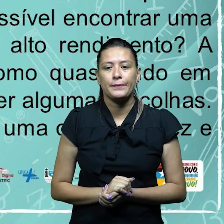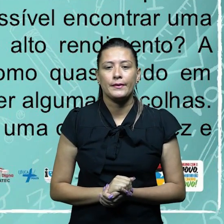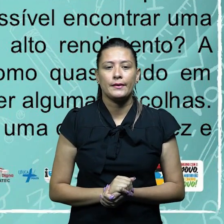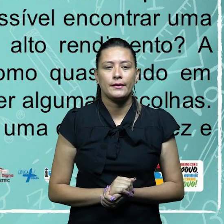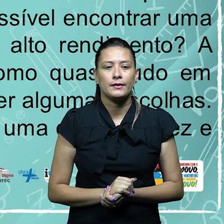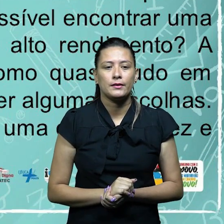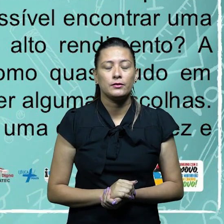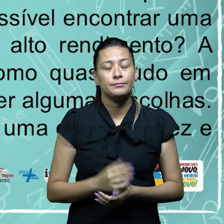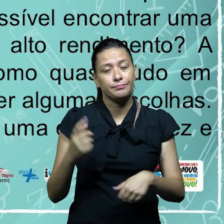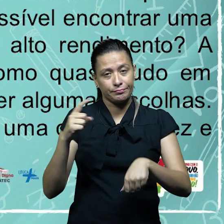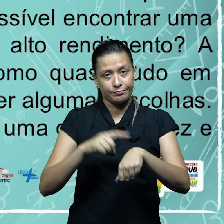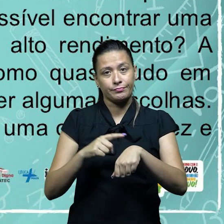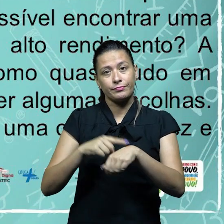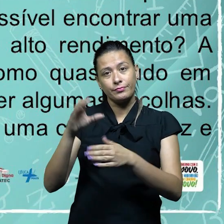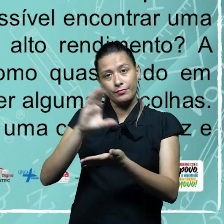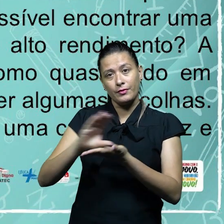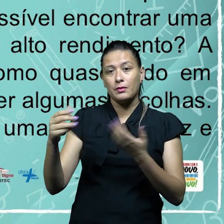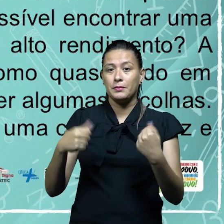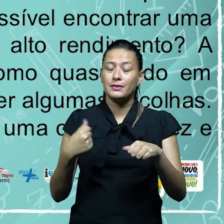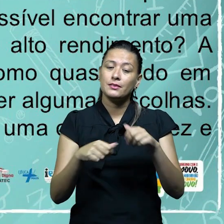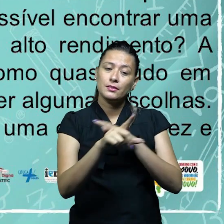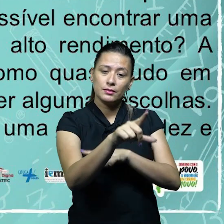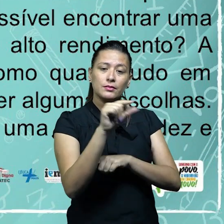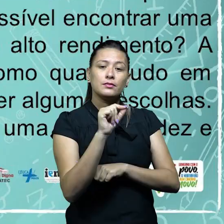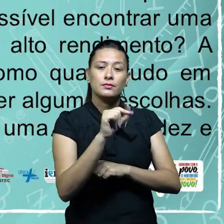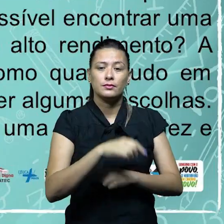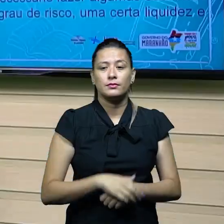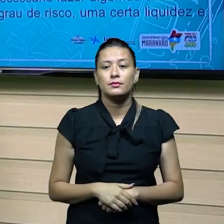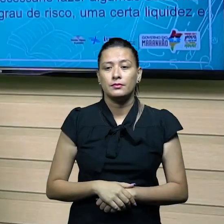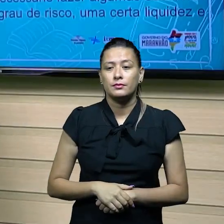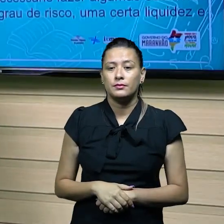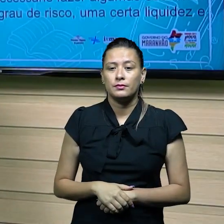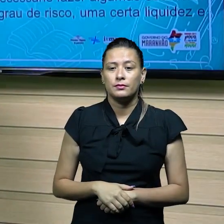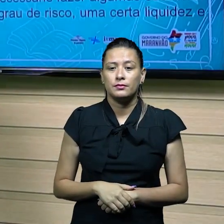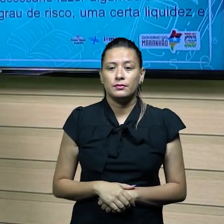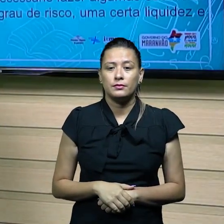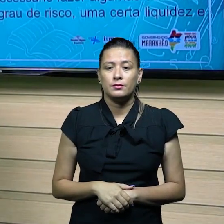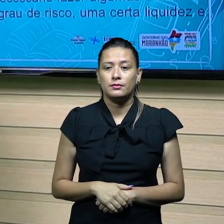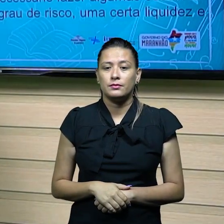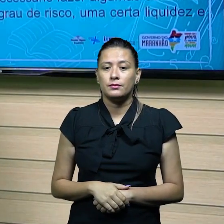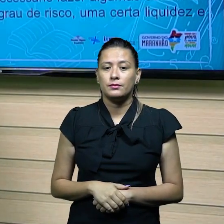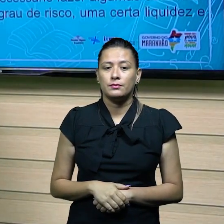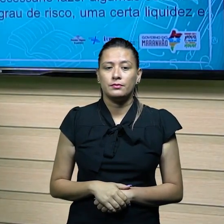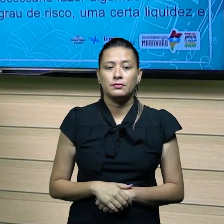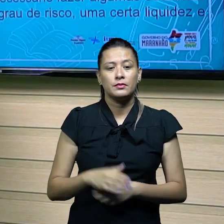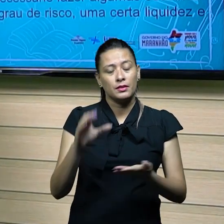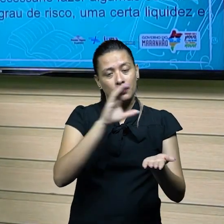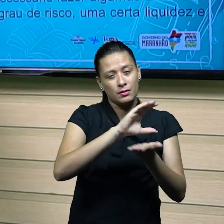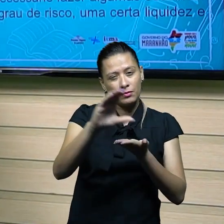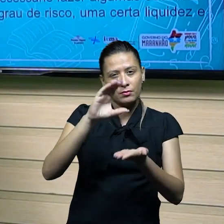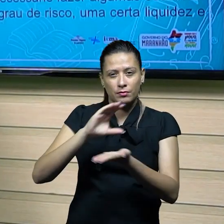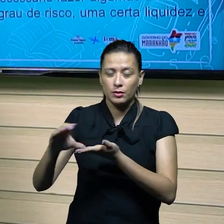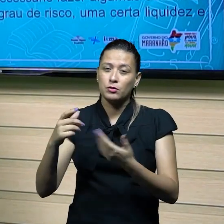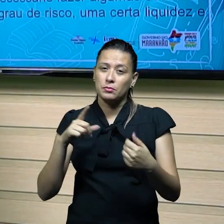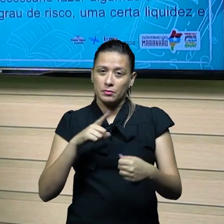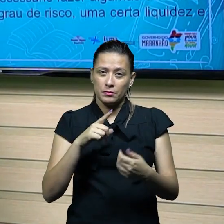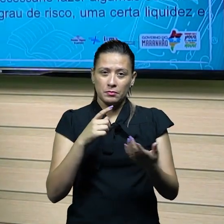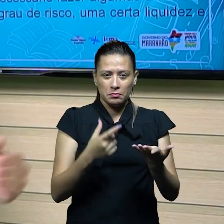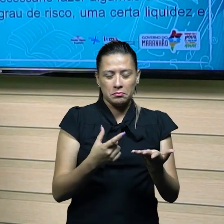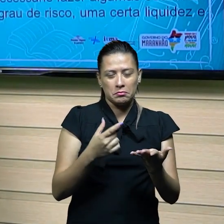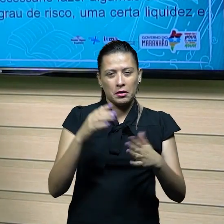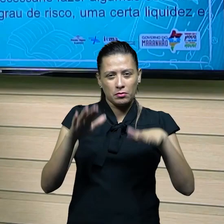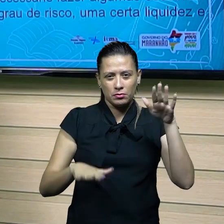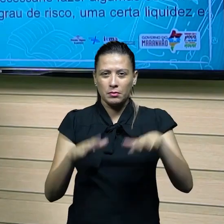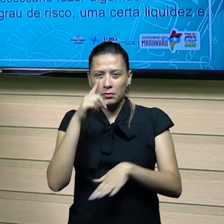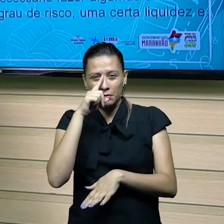uma certa liquidez e uma possibilidade de rendimentos. Então, sempre que eu vou analisar, eu tenho que ver o que eu quero para aquele momento, se eu quero correr